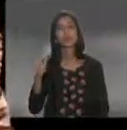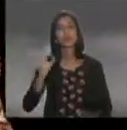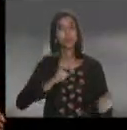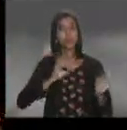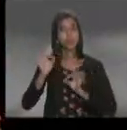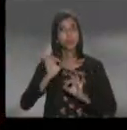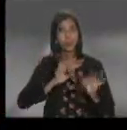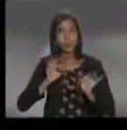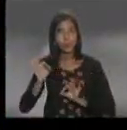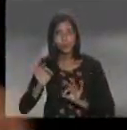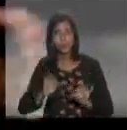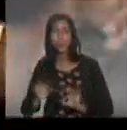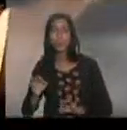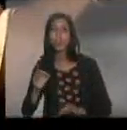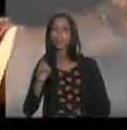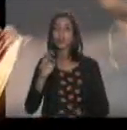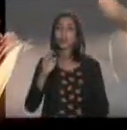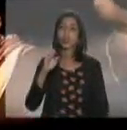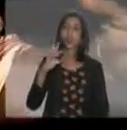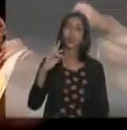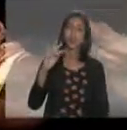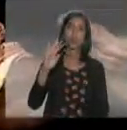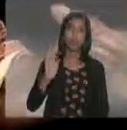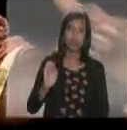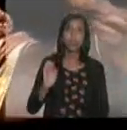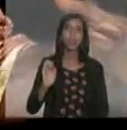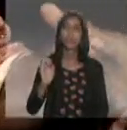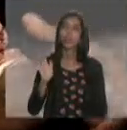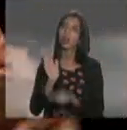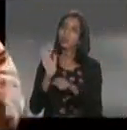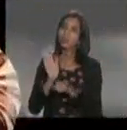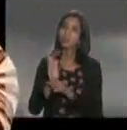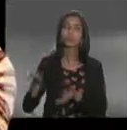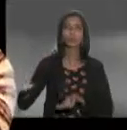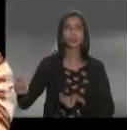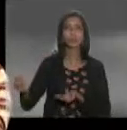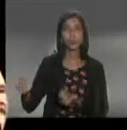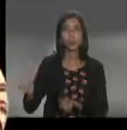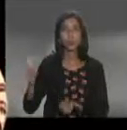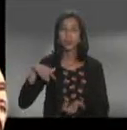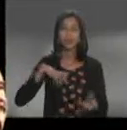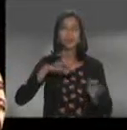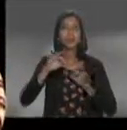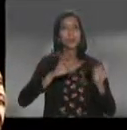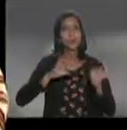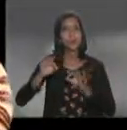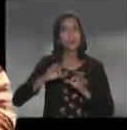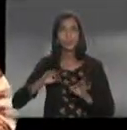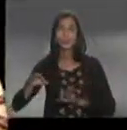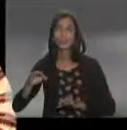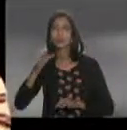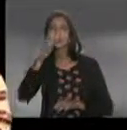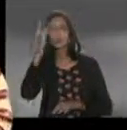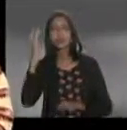projeto chamado Recuperarte, eu trabalhava com jovens, foi até no projeto Comunidade